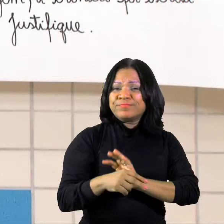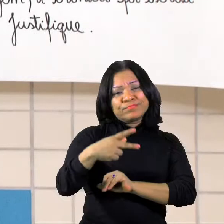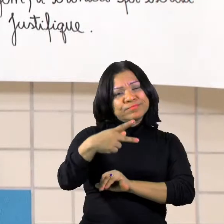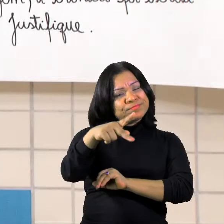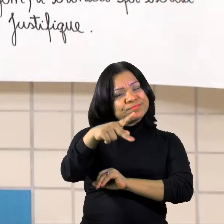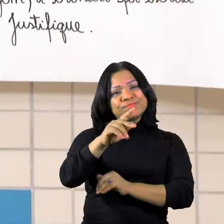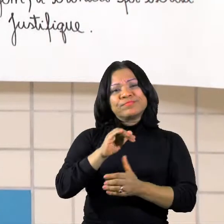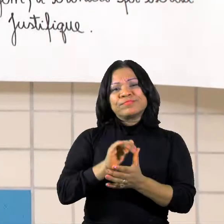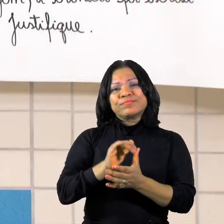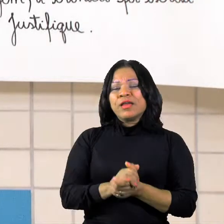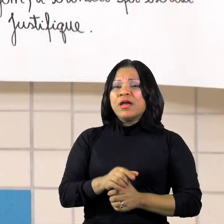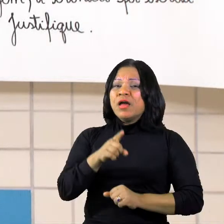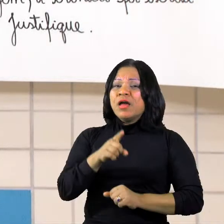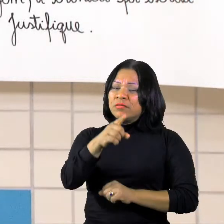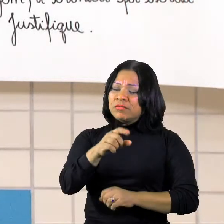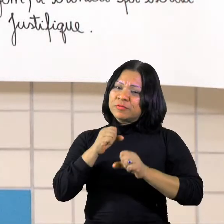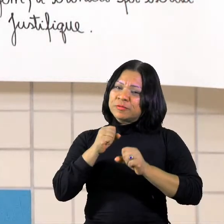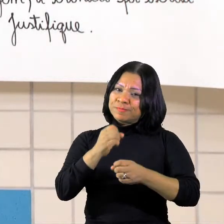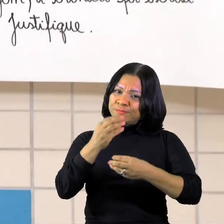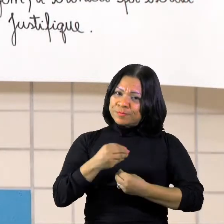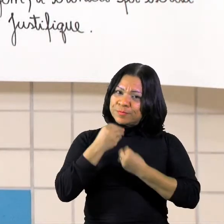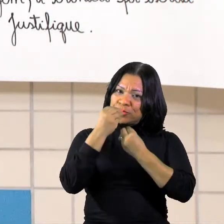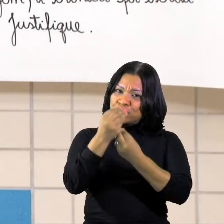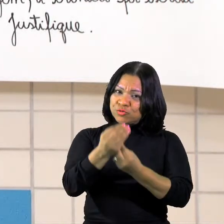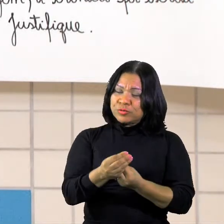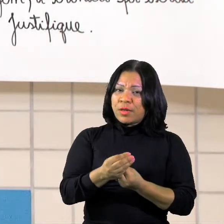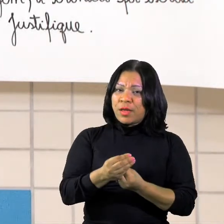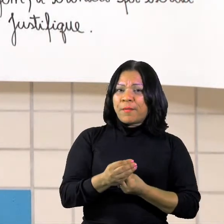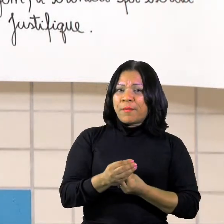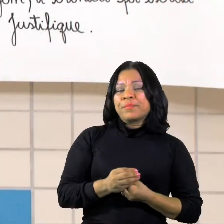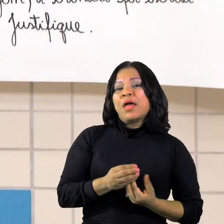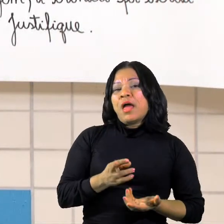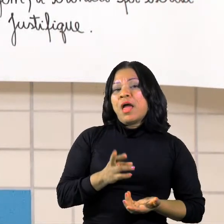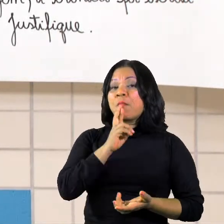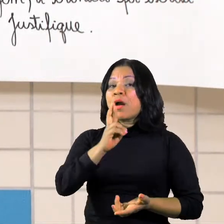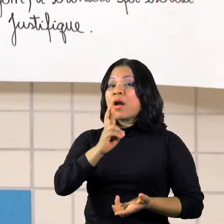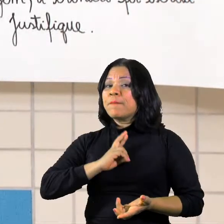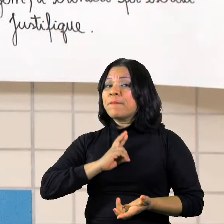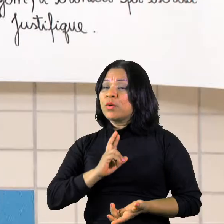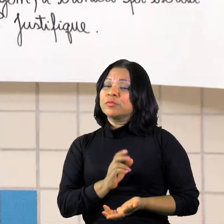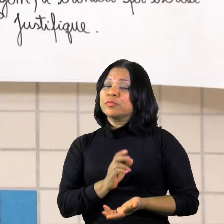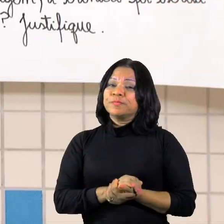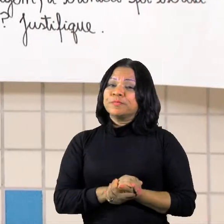vocês vão dar a partir da leitura que vocês fizeram do texto, ok? E a